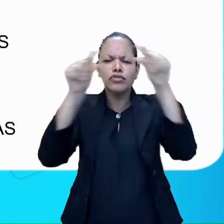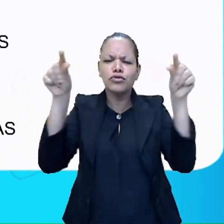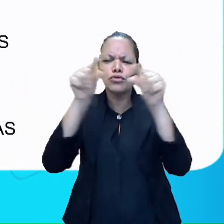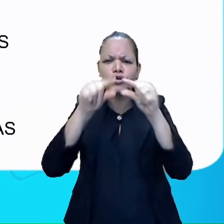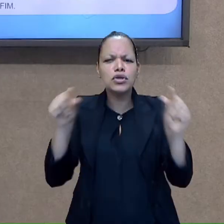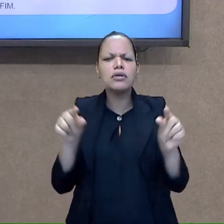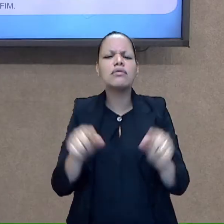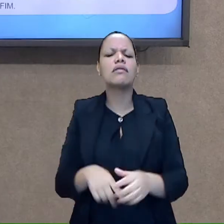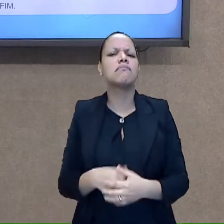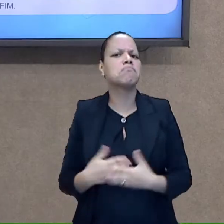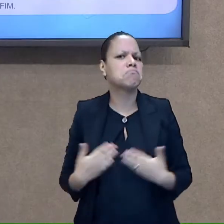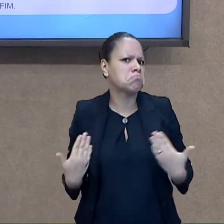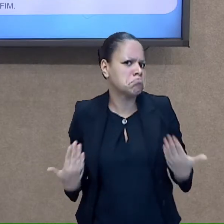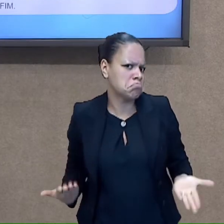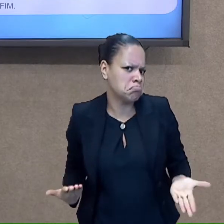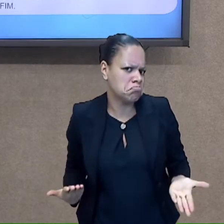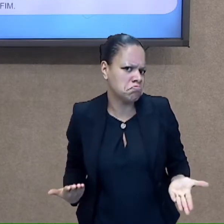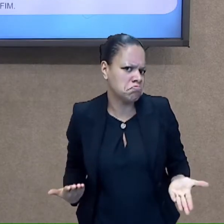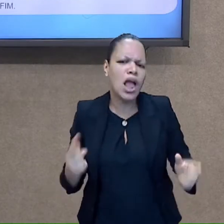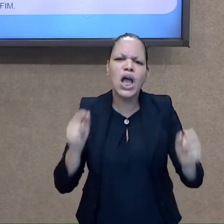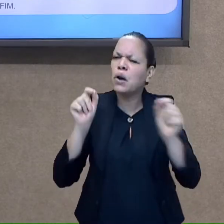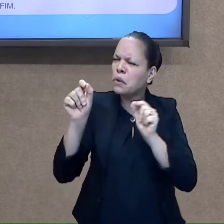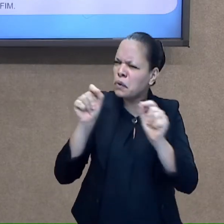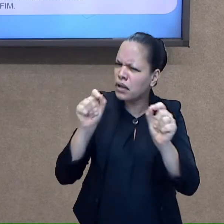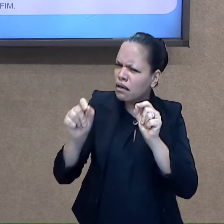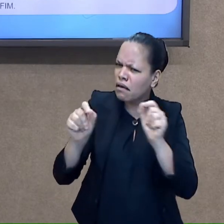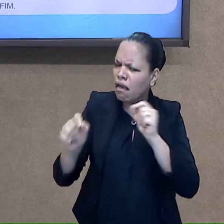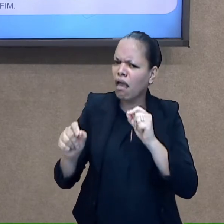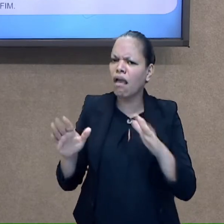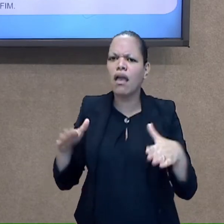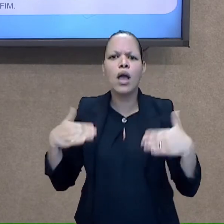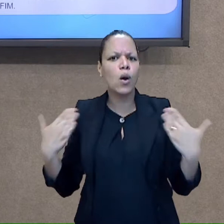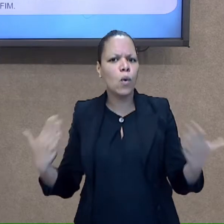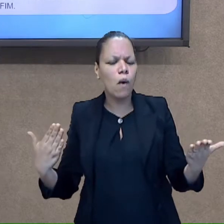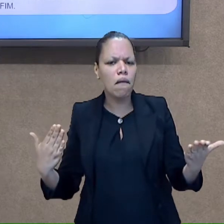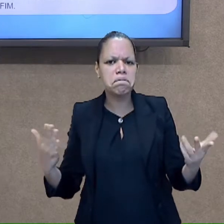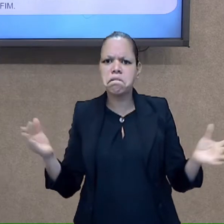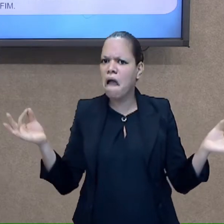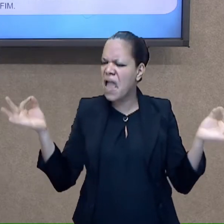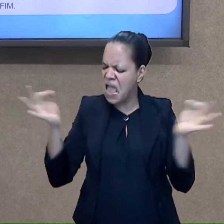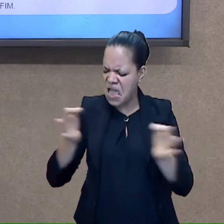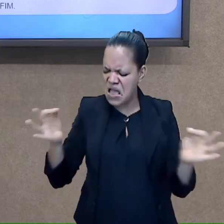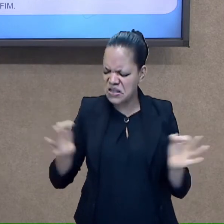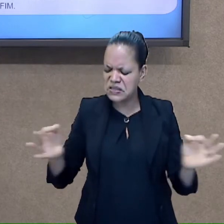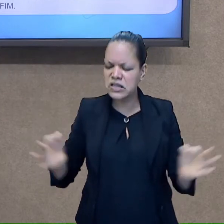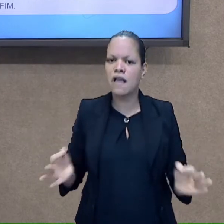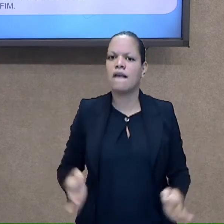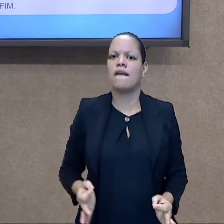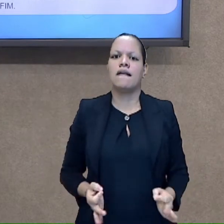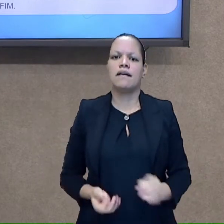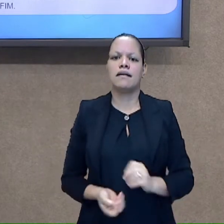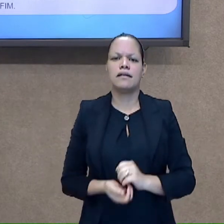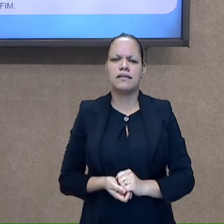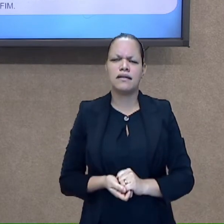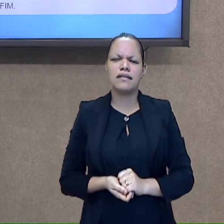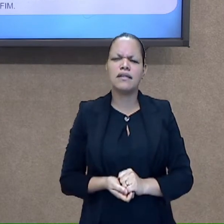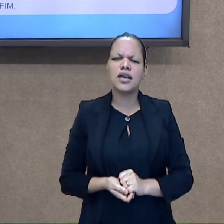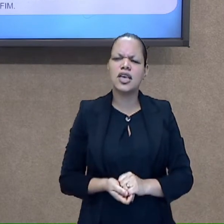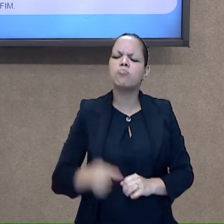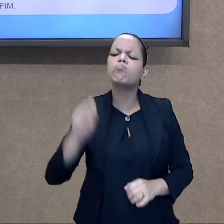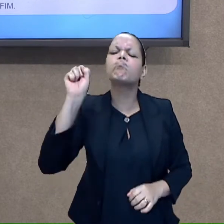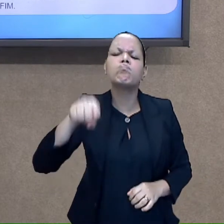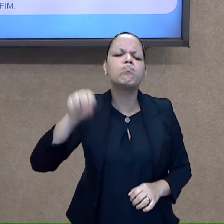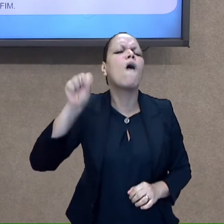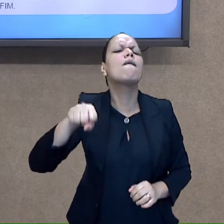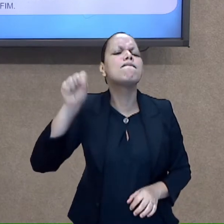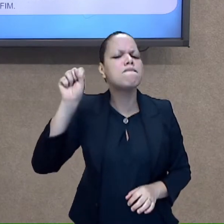é isso? Das 3 alternativas, qual a alternativa que eu posso falar com você que a afirmativa dela, o que ela